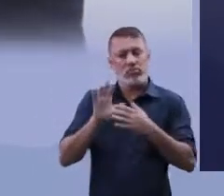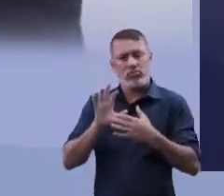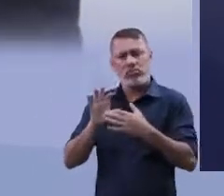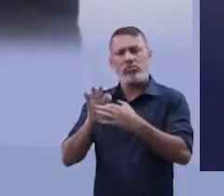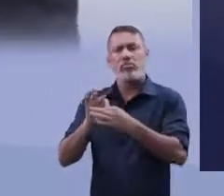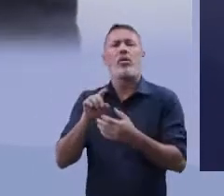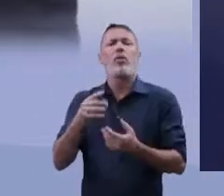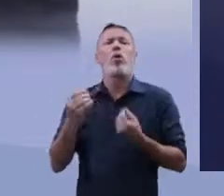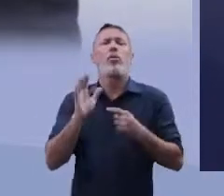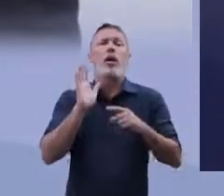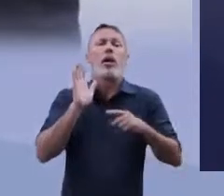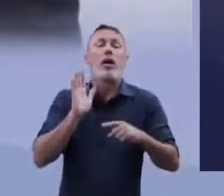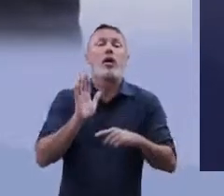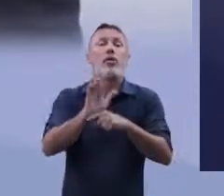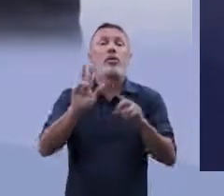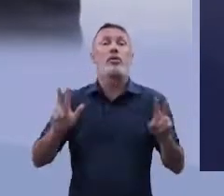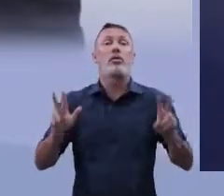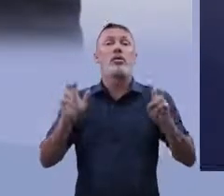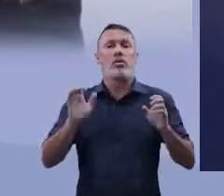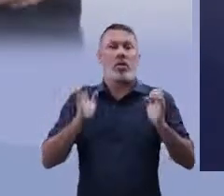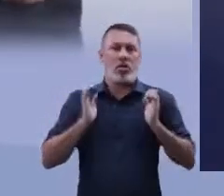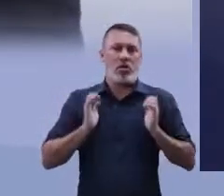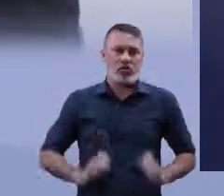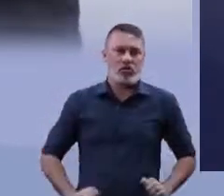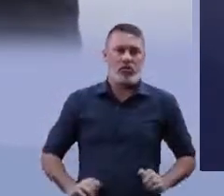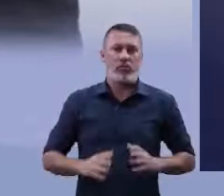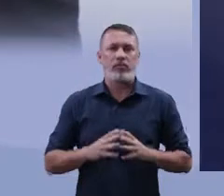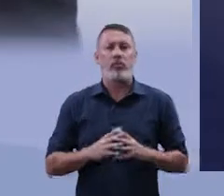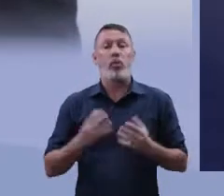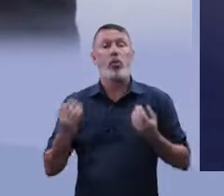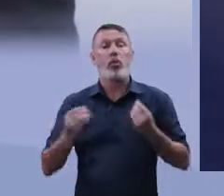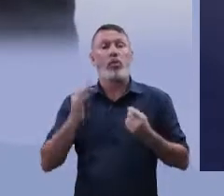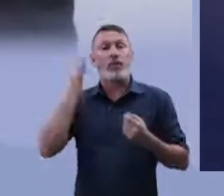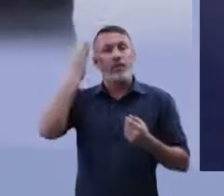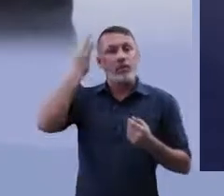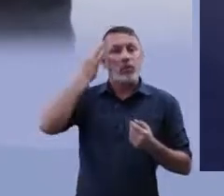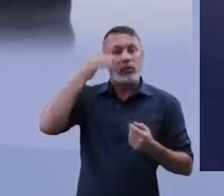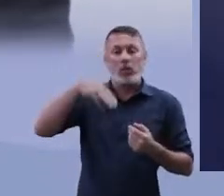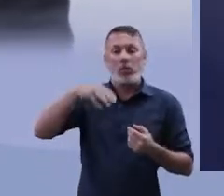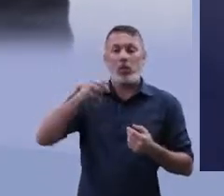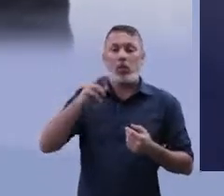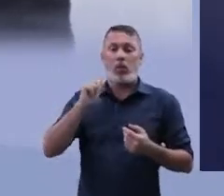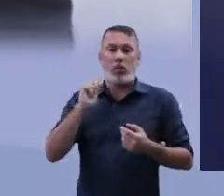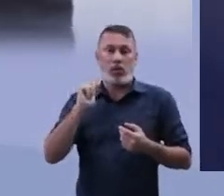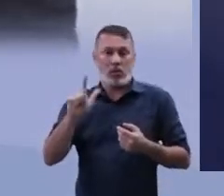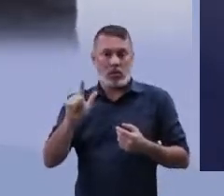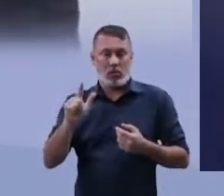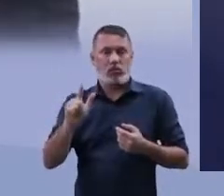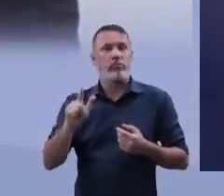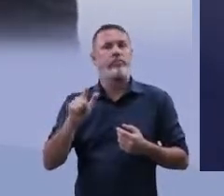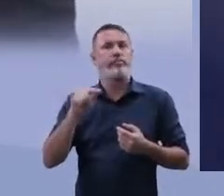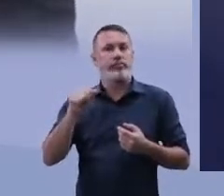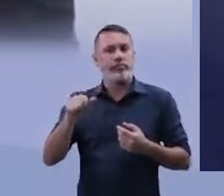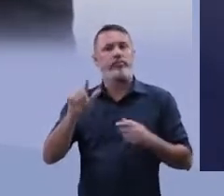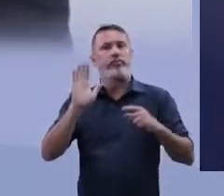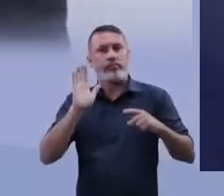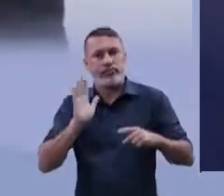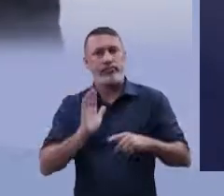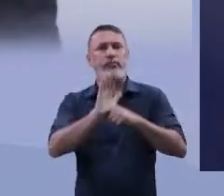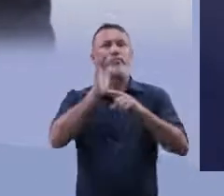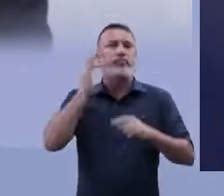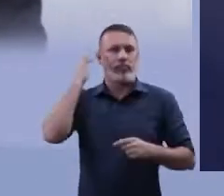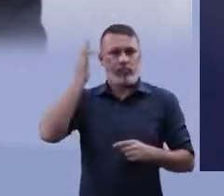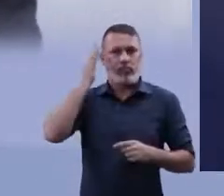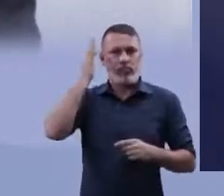como Kant colaborou com a ética, como que a filosofia moral foi transformada também por esse